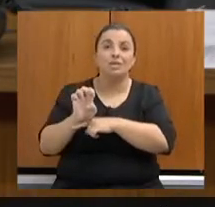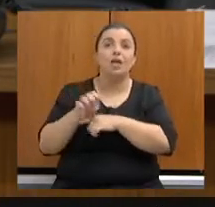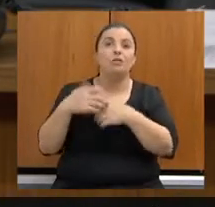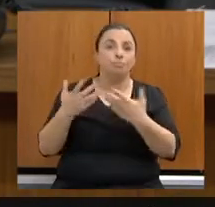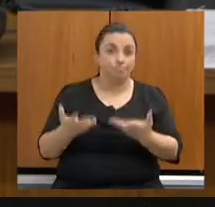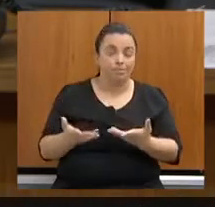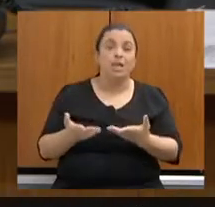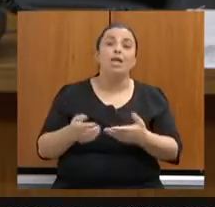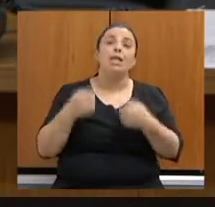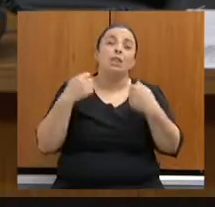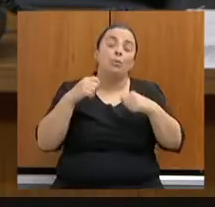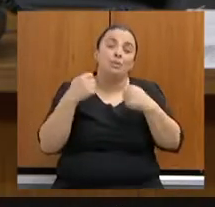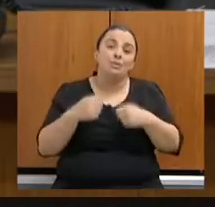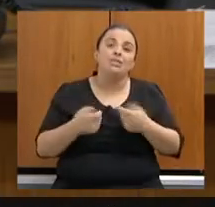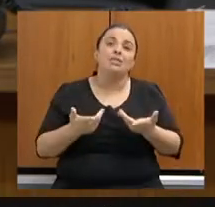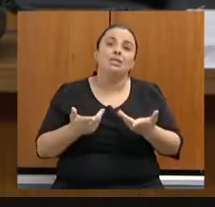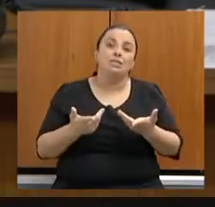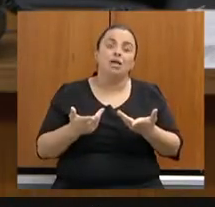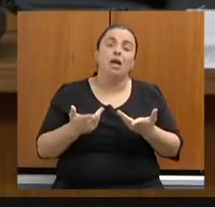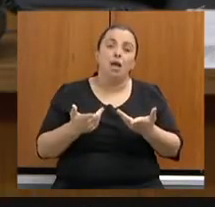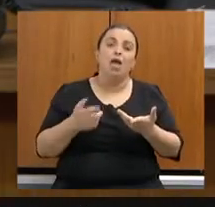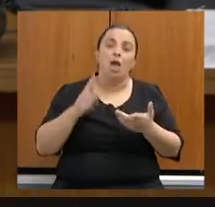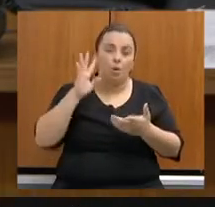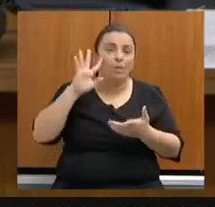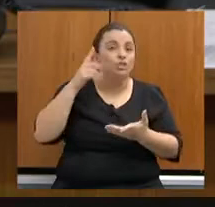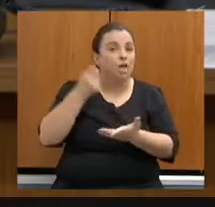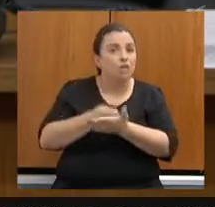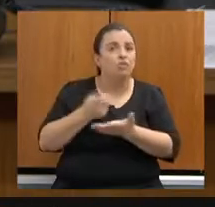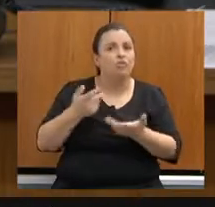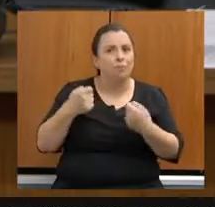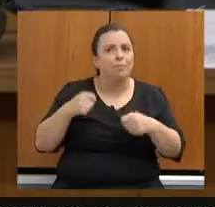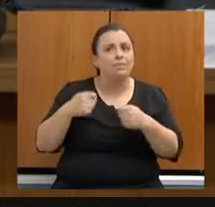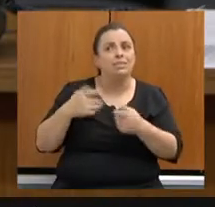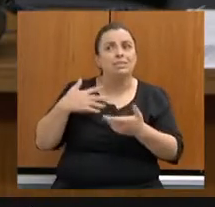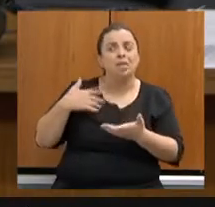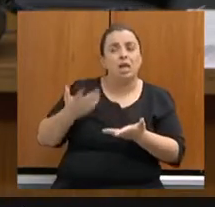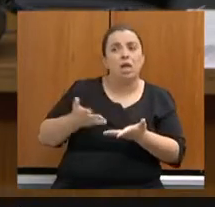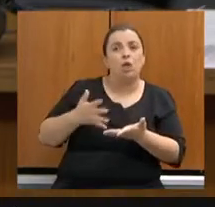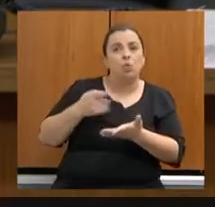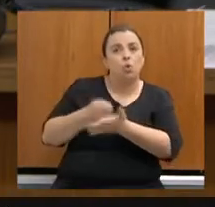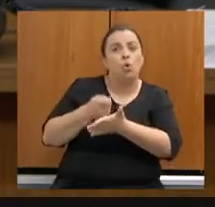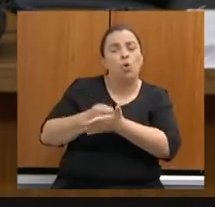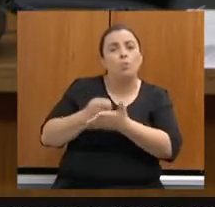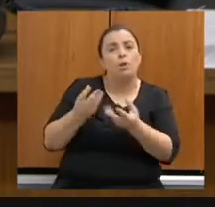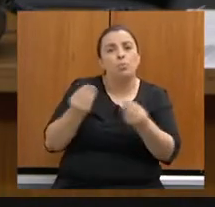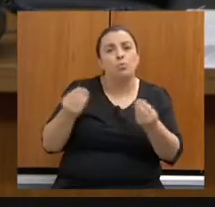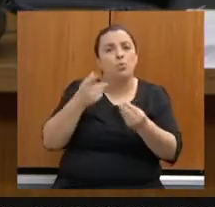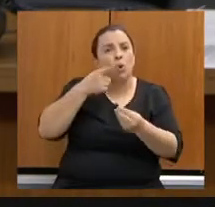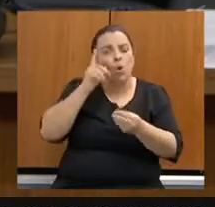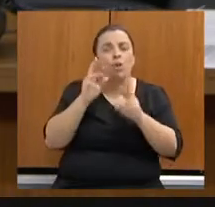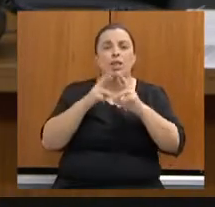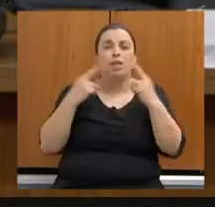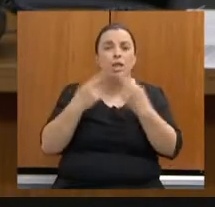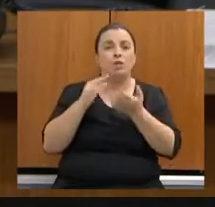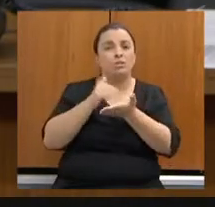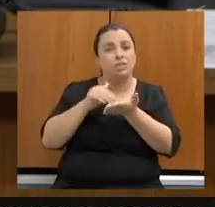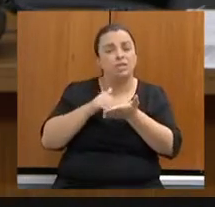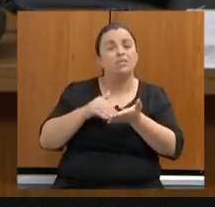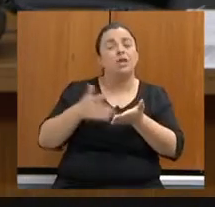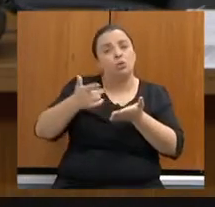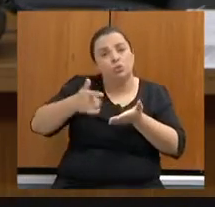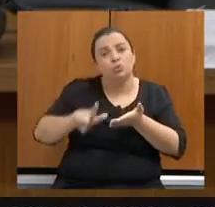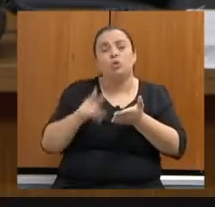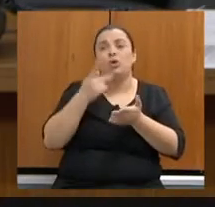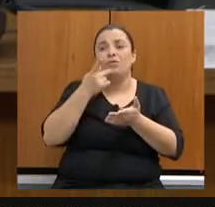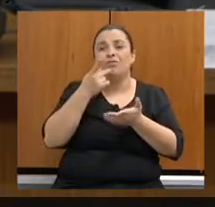do Câncer e eu tenho cobrado muito uma solução Ainda Ontem na reunião do secretariado então eu trouxe novamente essa